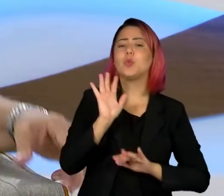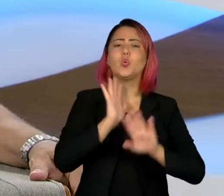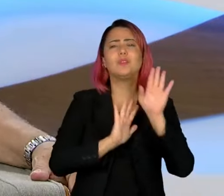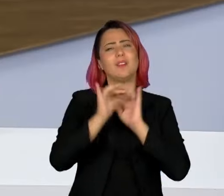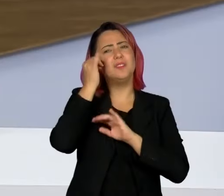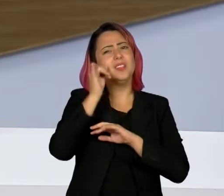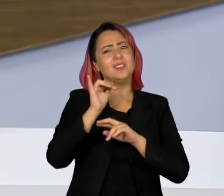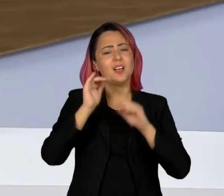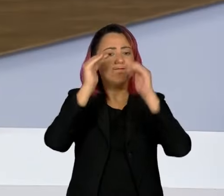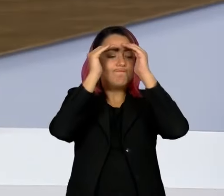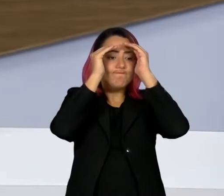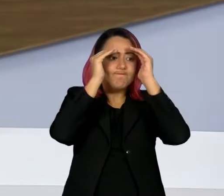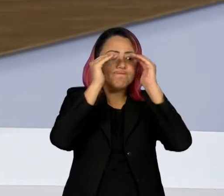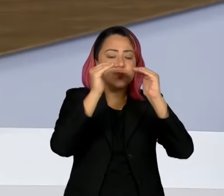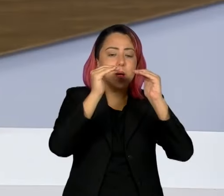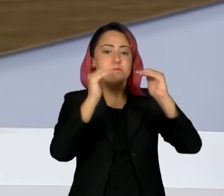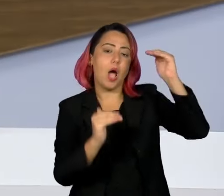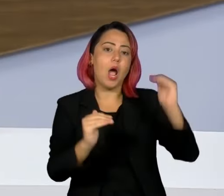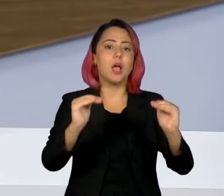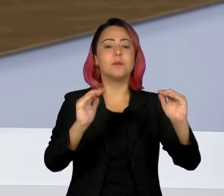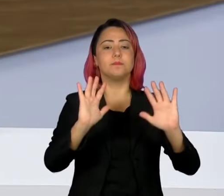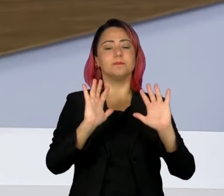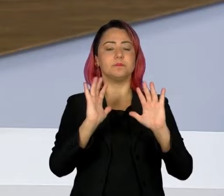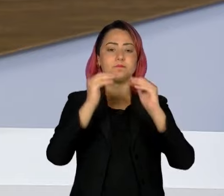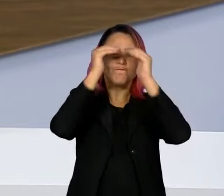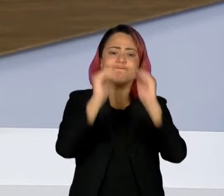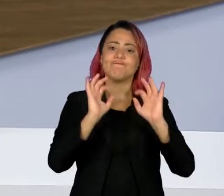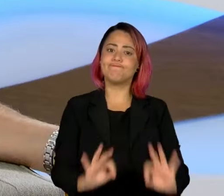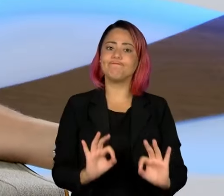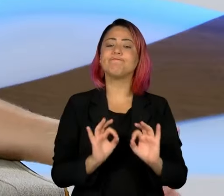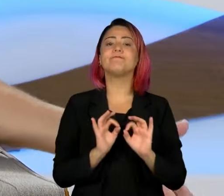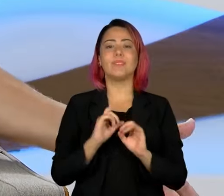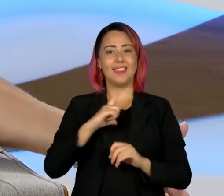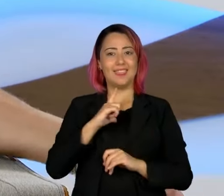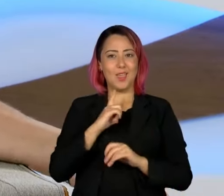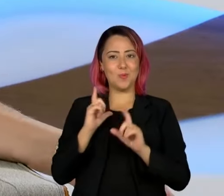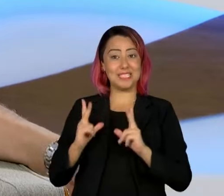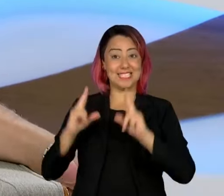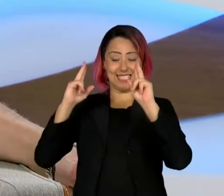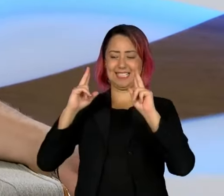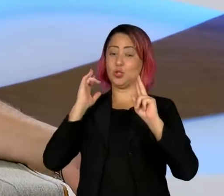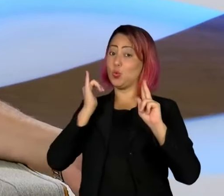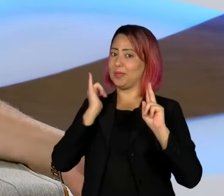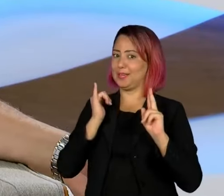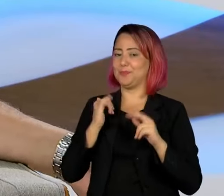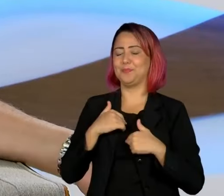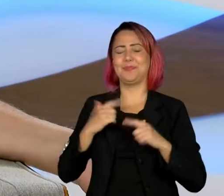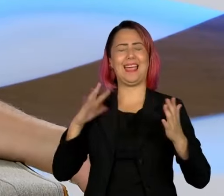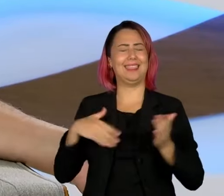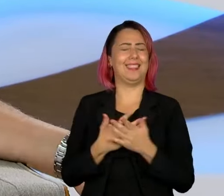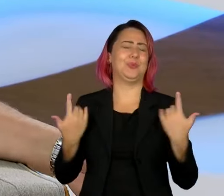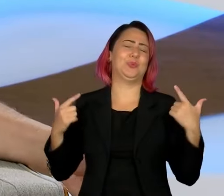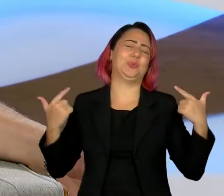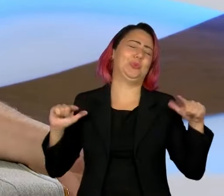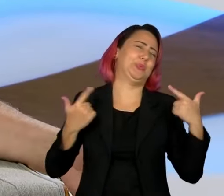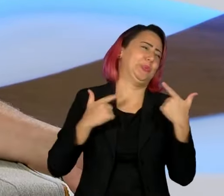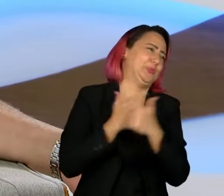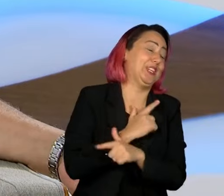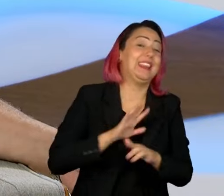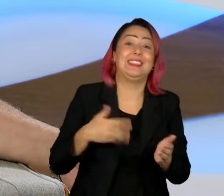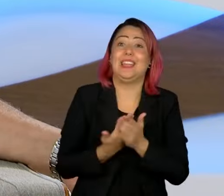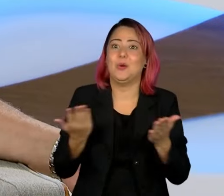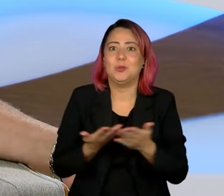as pessoas. Cuidado, tanto é que tem uma cena no meu documentário que eu morro de rir até hoje, não consigo, que foi Bibi Ferreira me